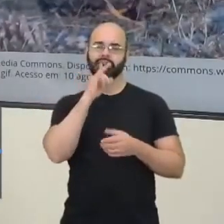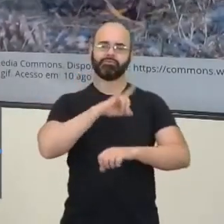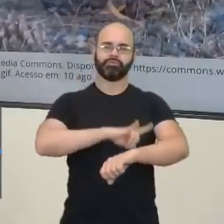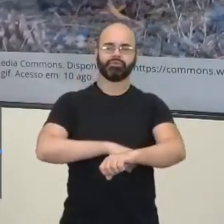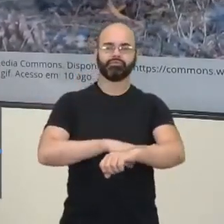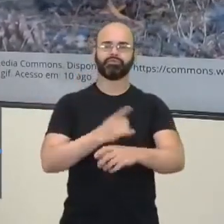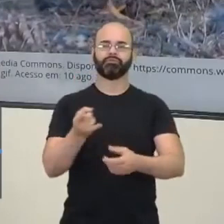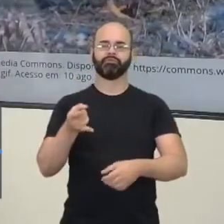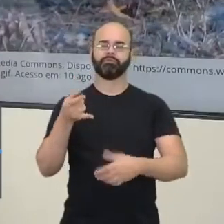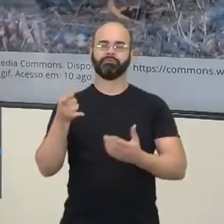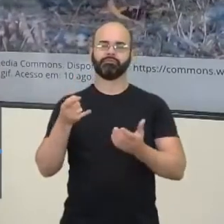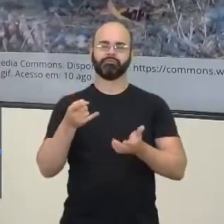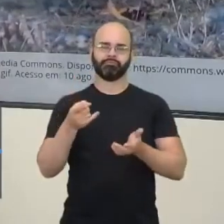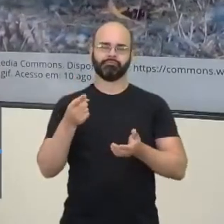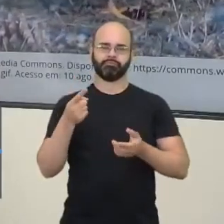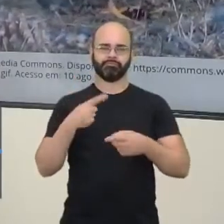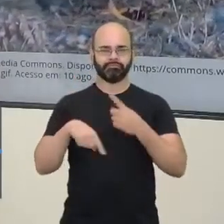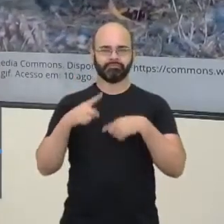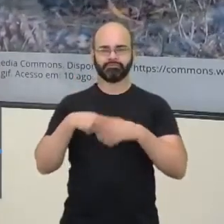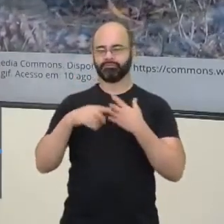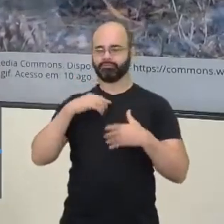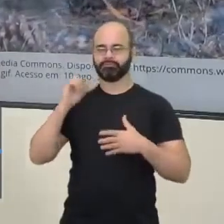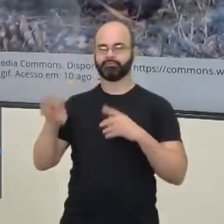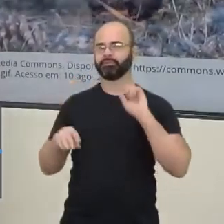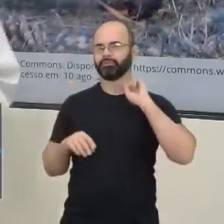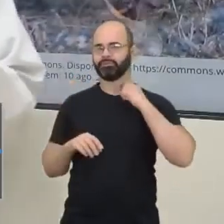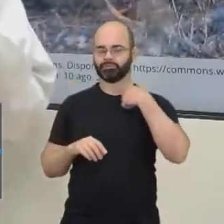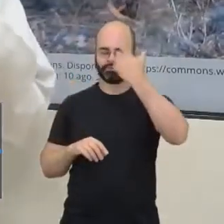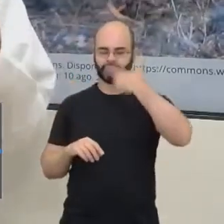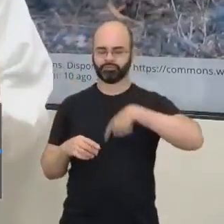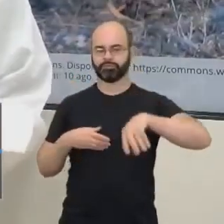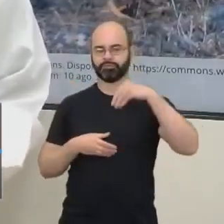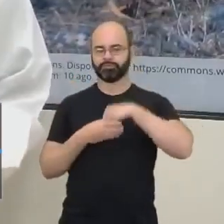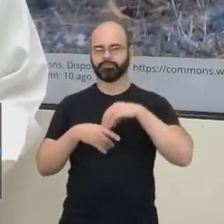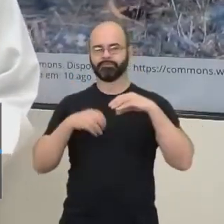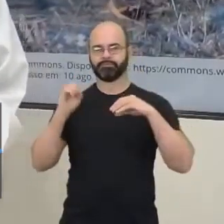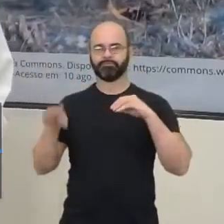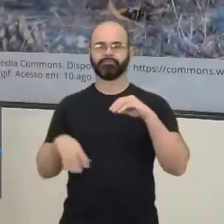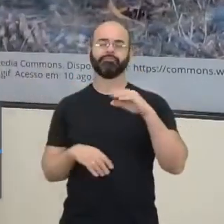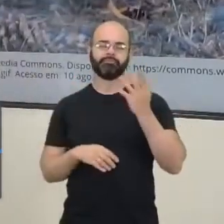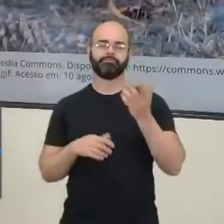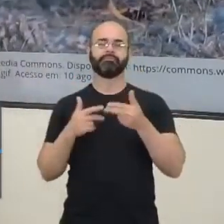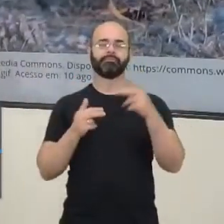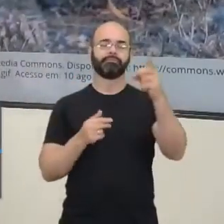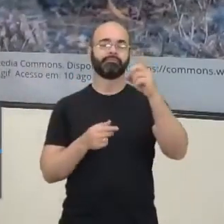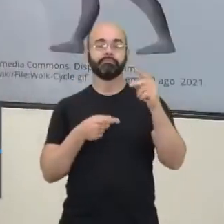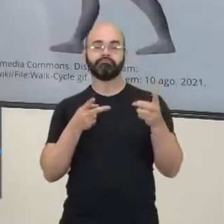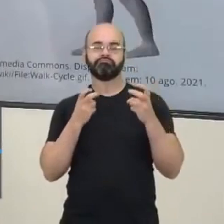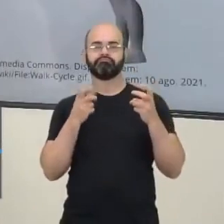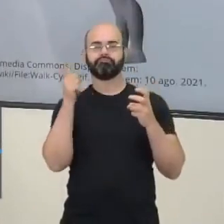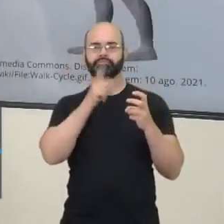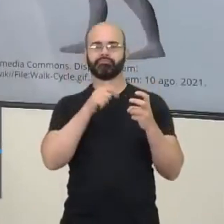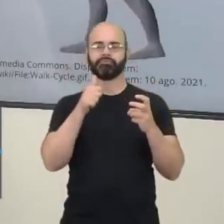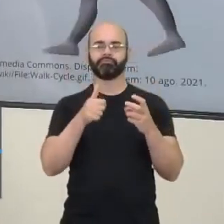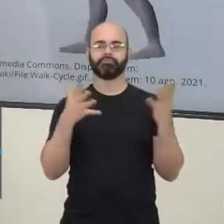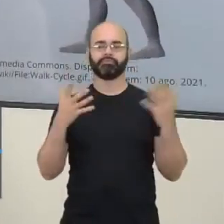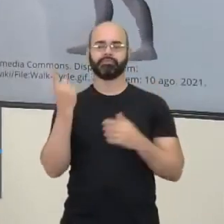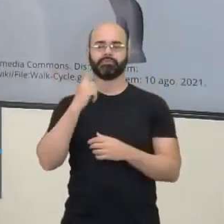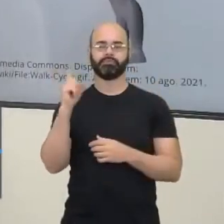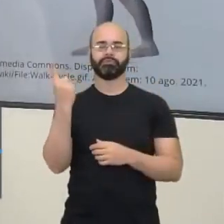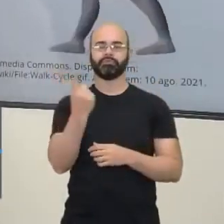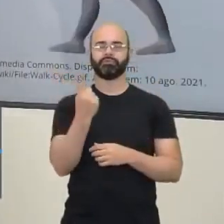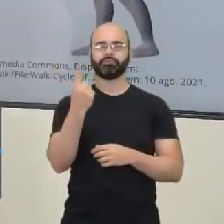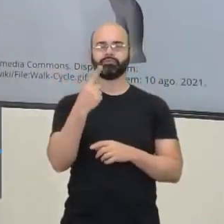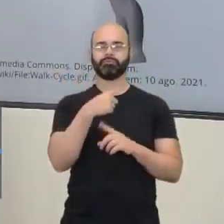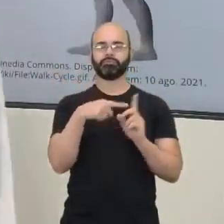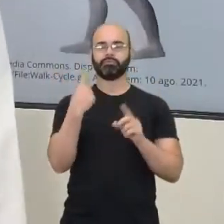bom? Então, muito bem, aí vocês conseguiram captar qual que era a ideia. Então a última aí eu vou deixar só